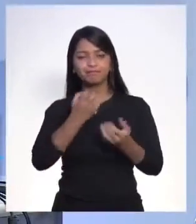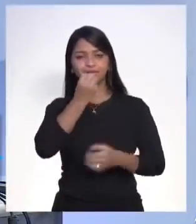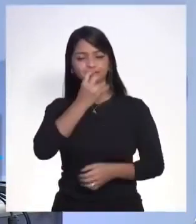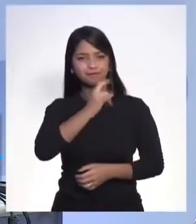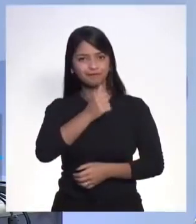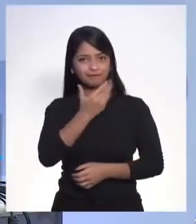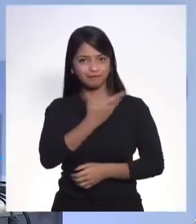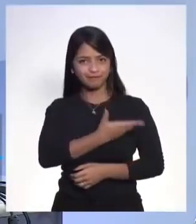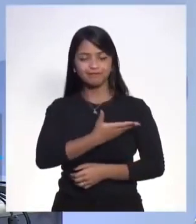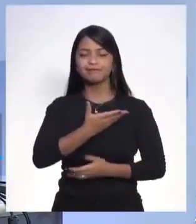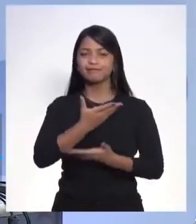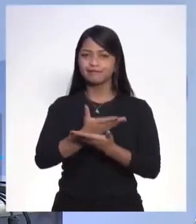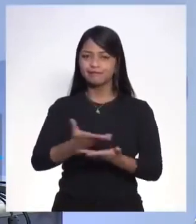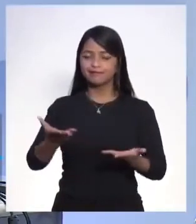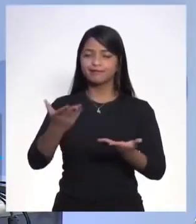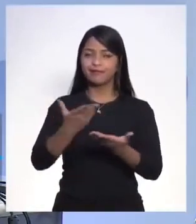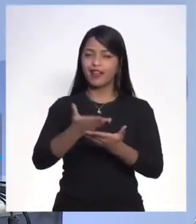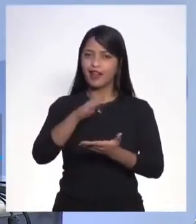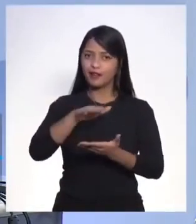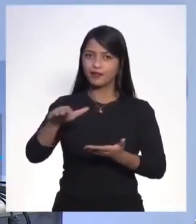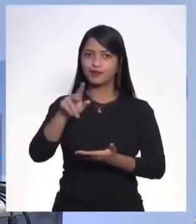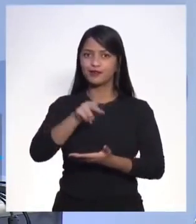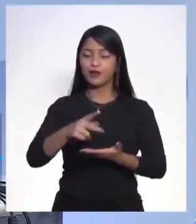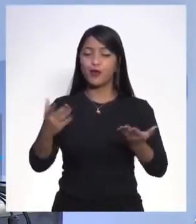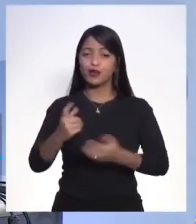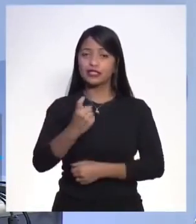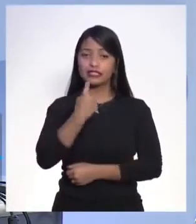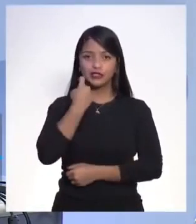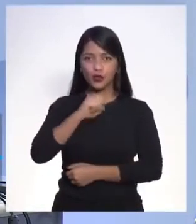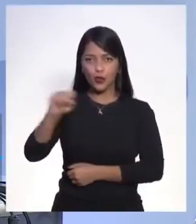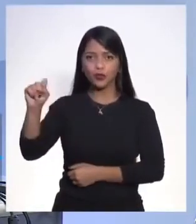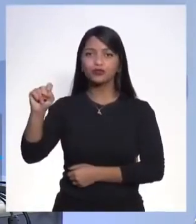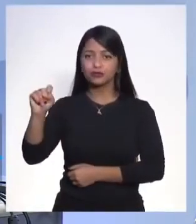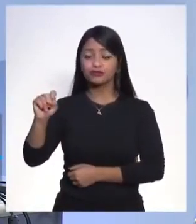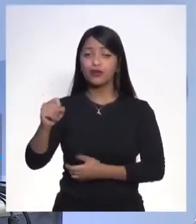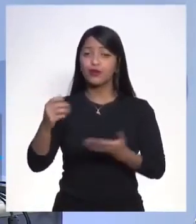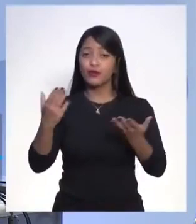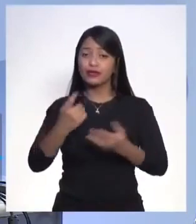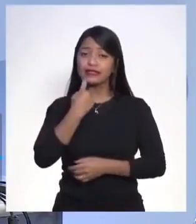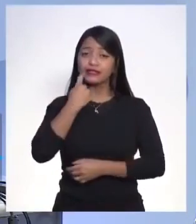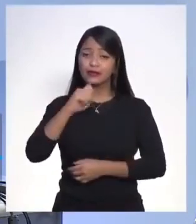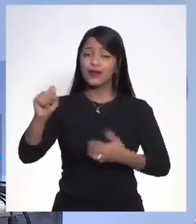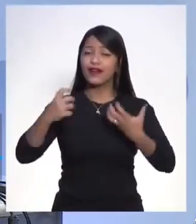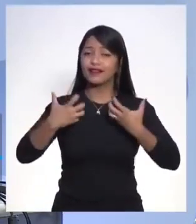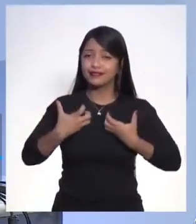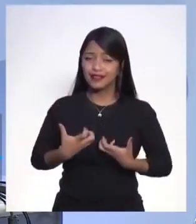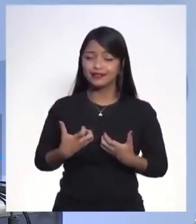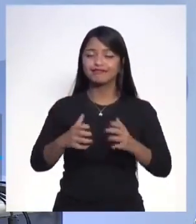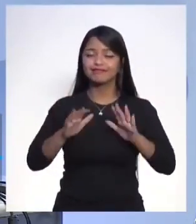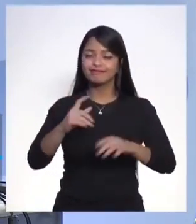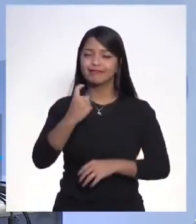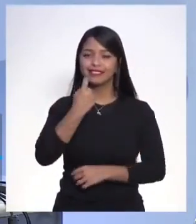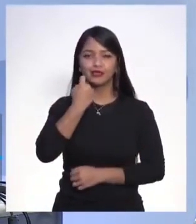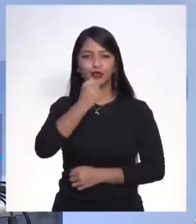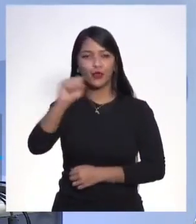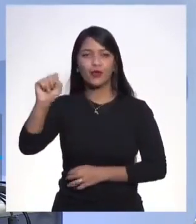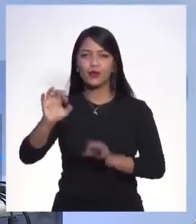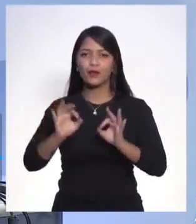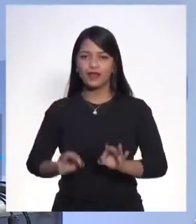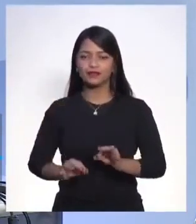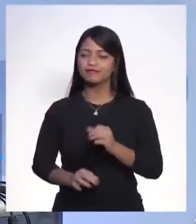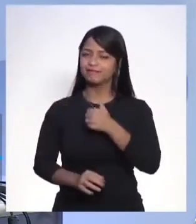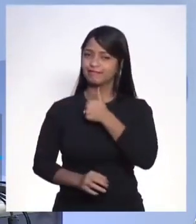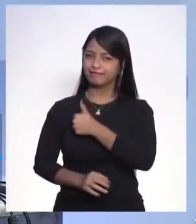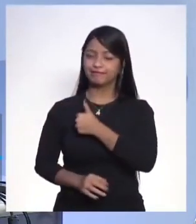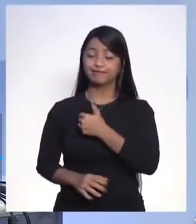professores. Tudo bem com vocês? Sextou, hein, gente? Sextou um pouco cansada, mas sextou, né, Andréia? Sextou, vamos lá. Então, bora lá